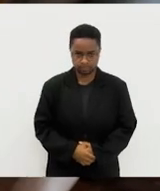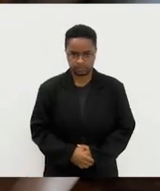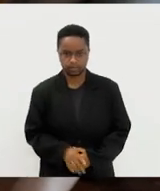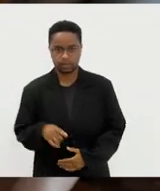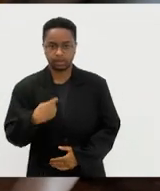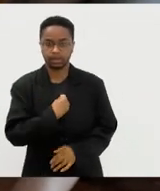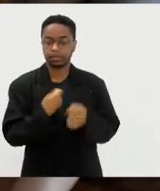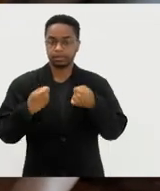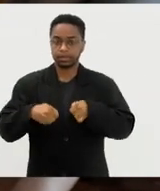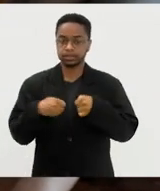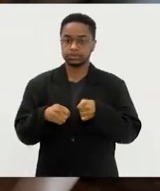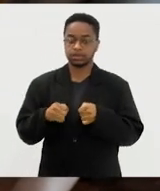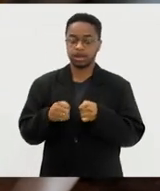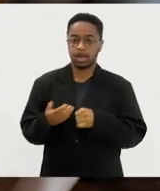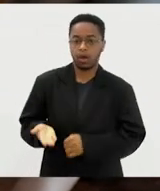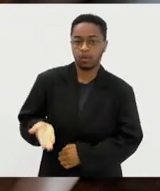só,